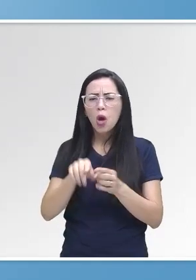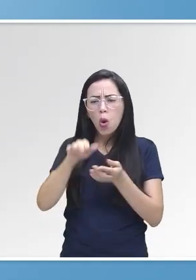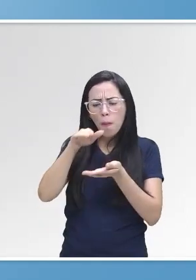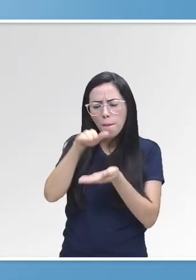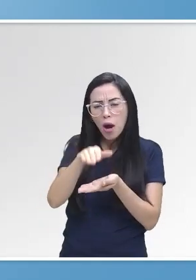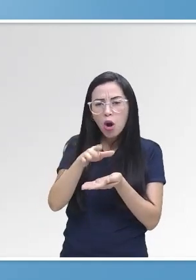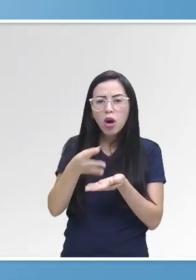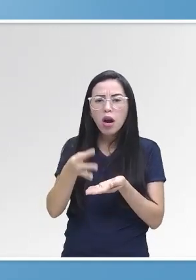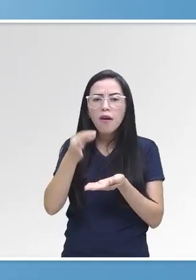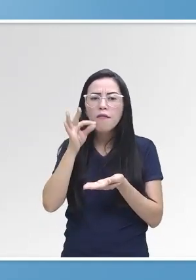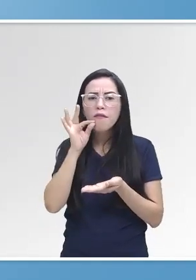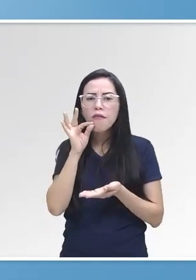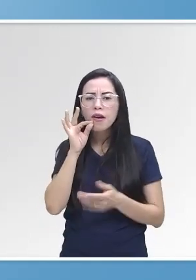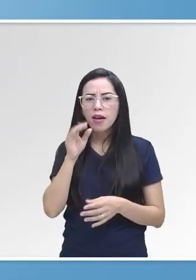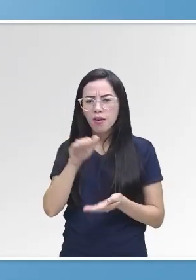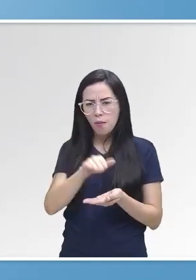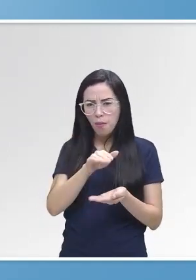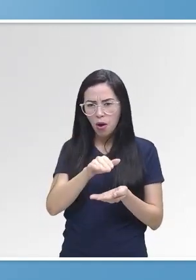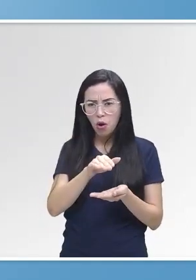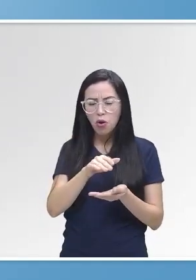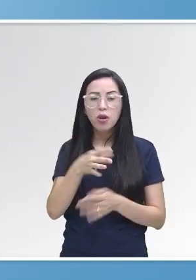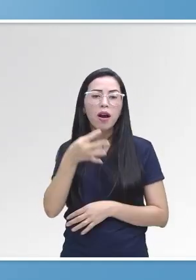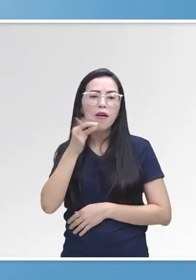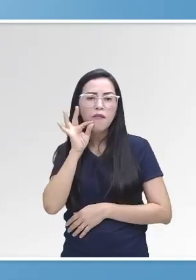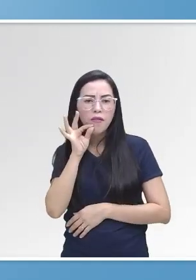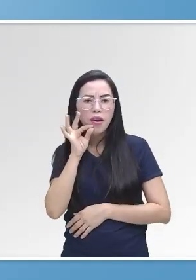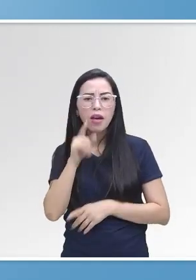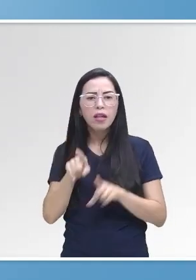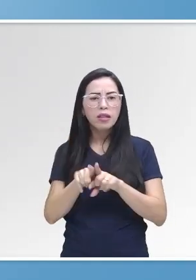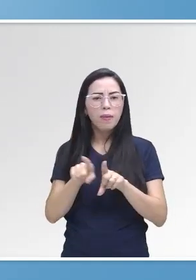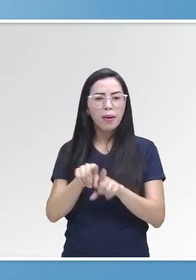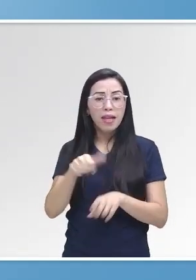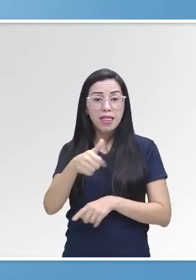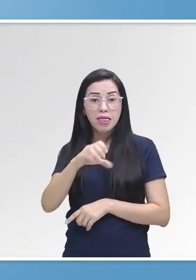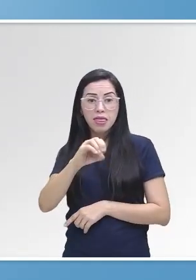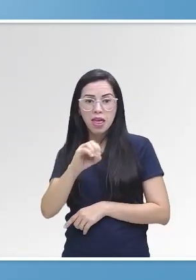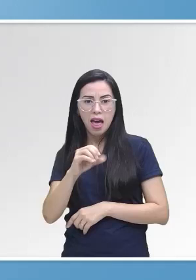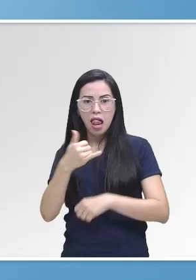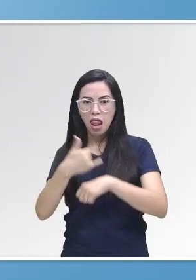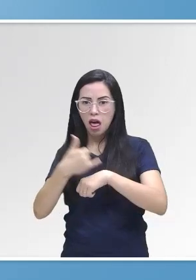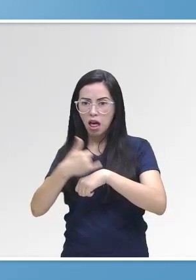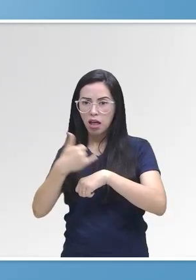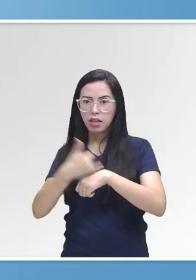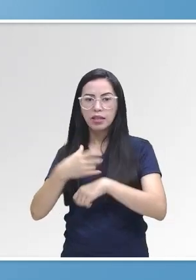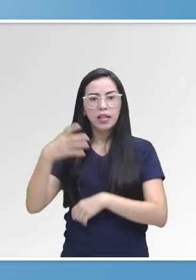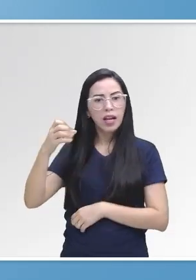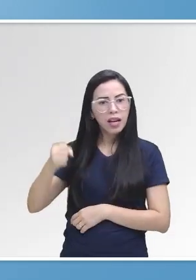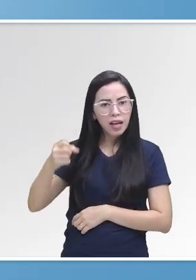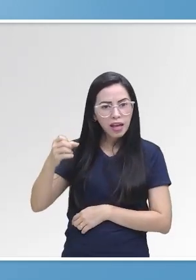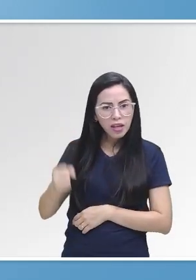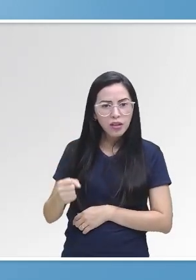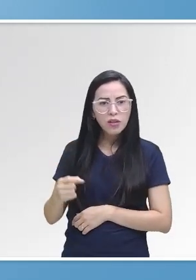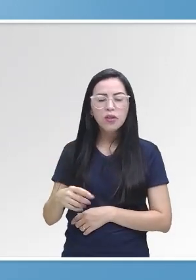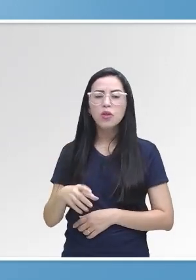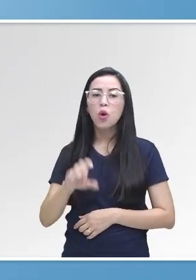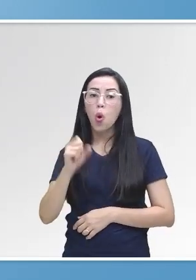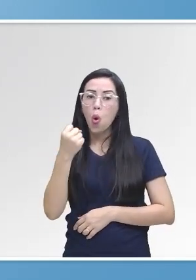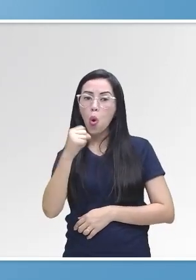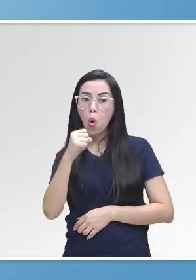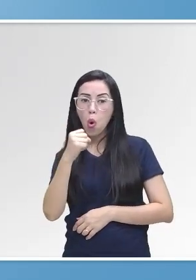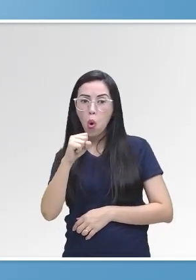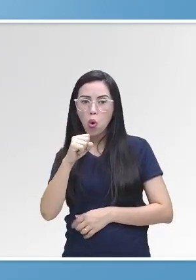18 pacotes de biscoito e 1 kg de manteiga Jander gosta de comer